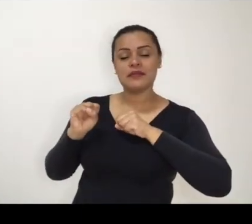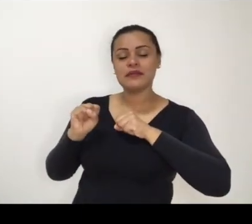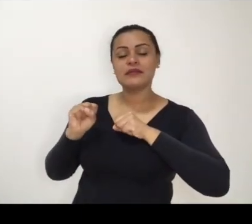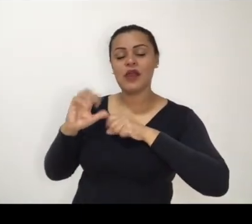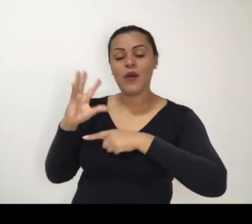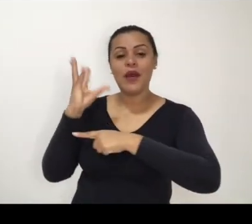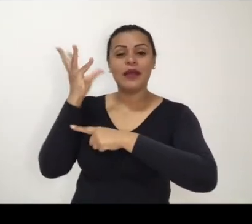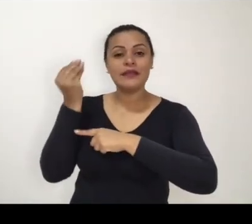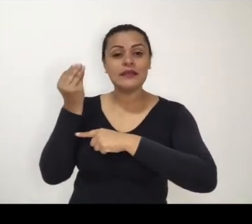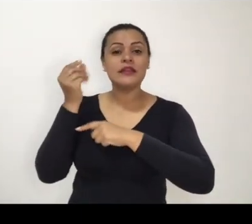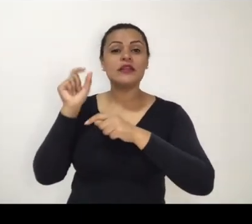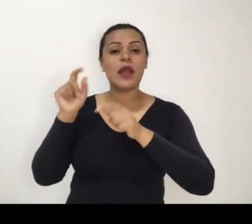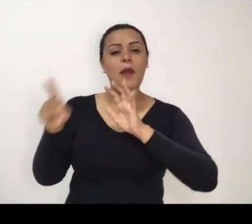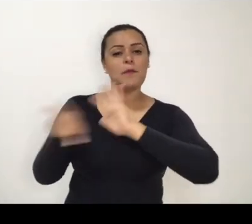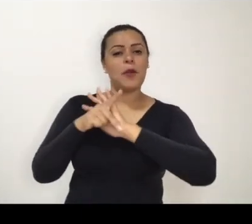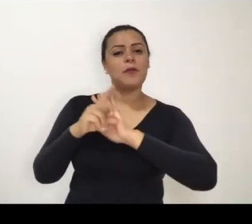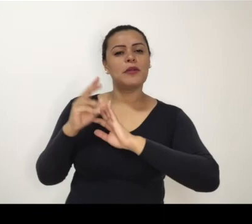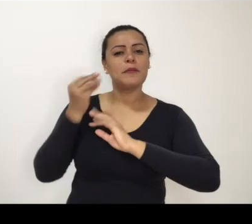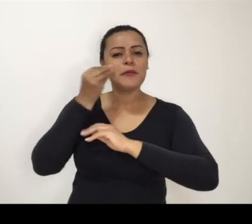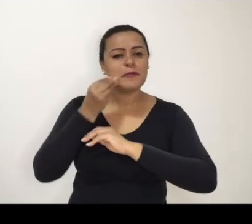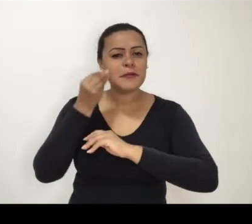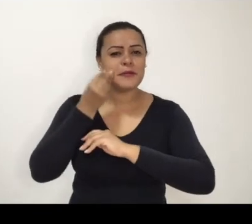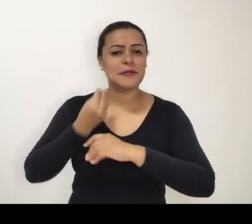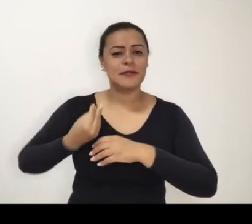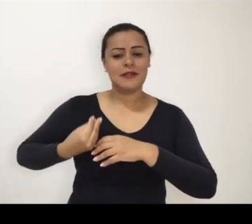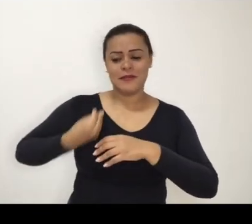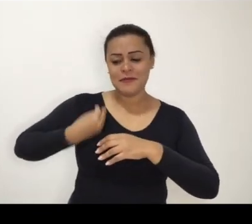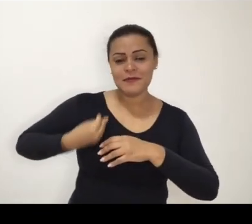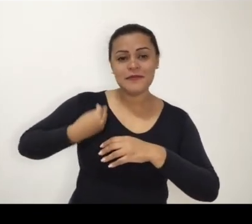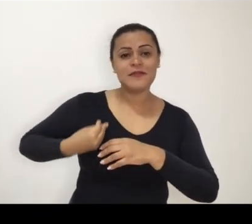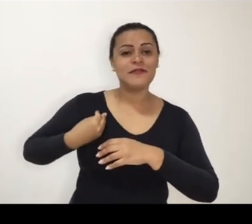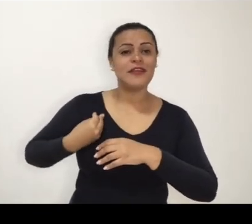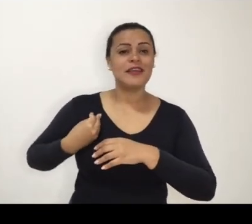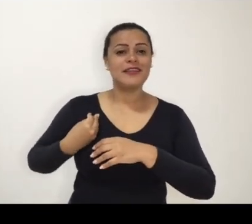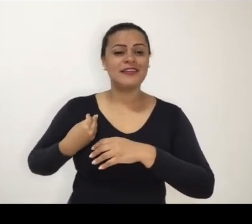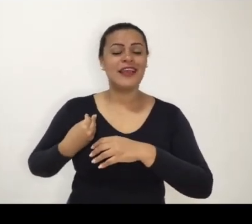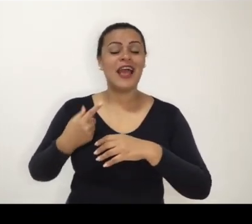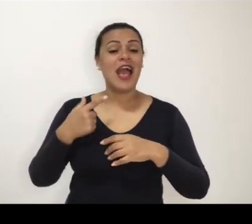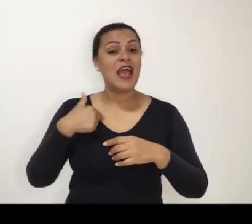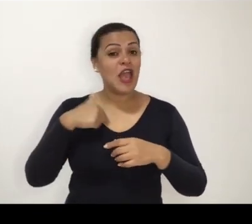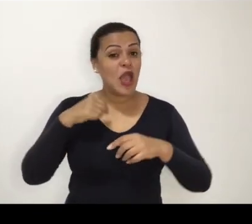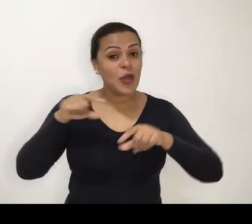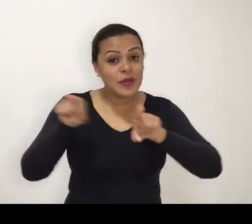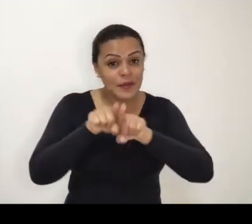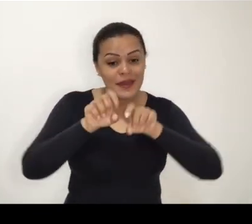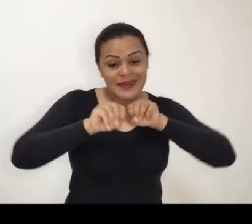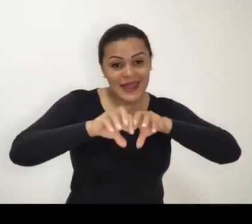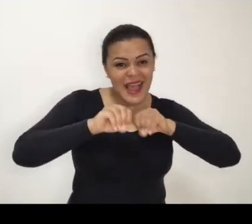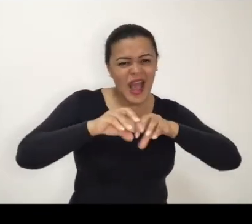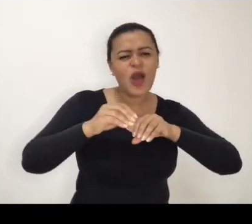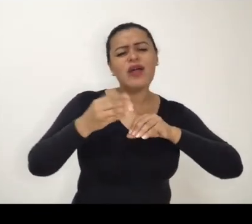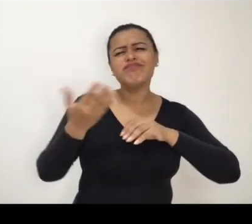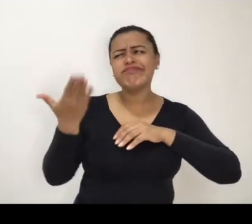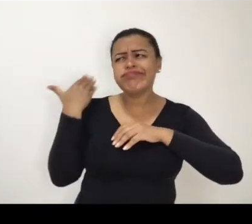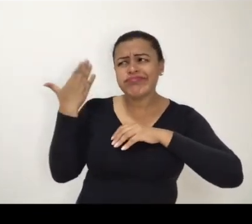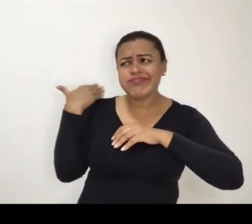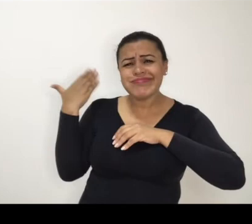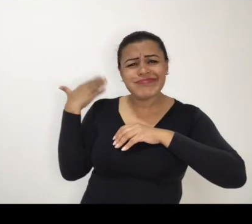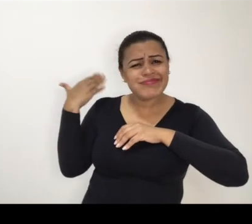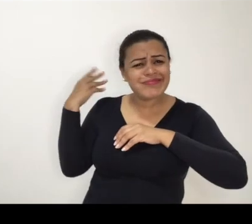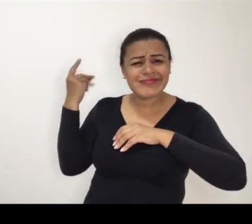minhas vivências, e eu comecei também a dar aula muito cedo, então esse diálogo